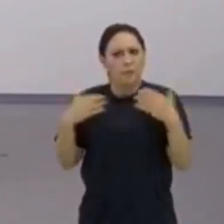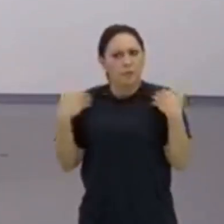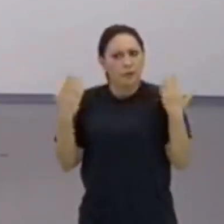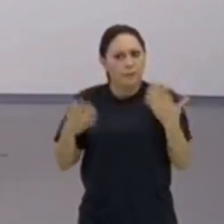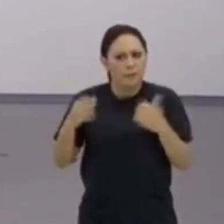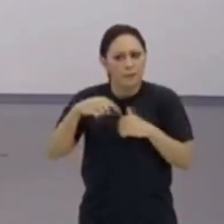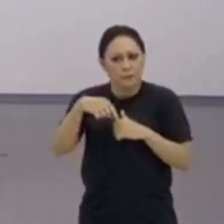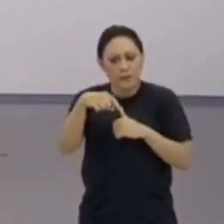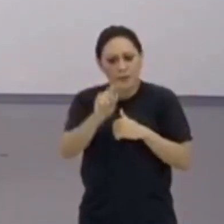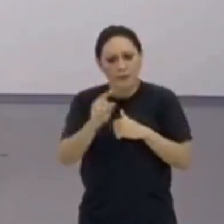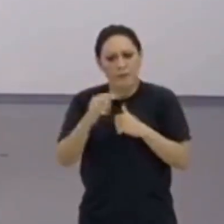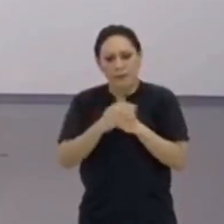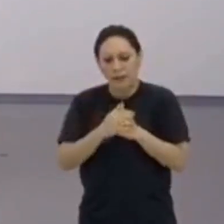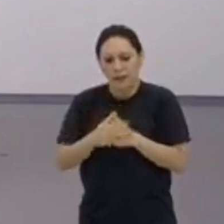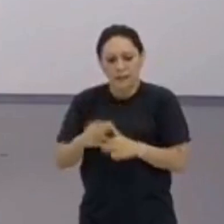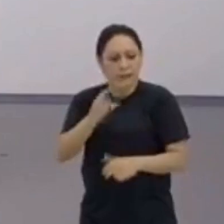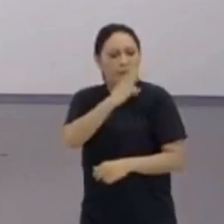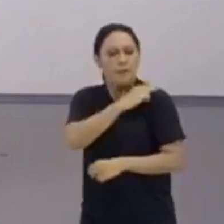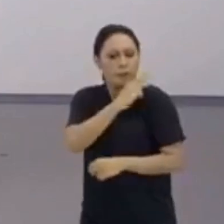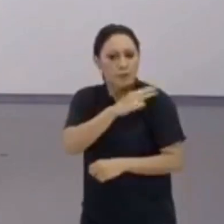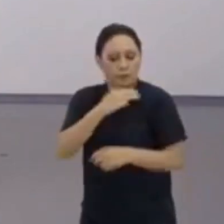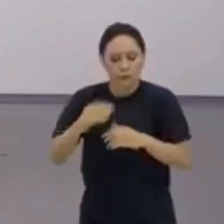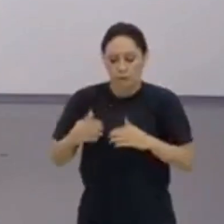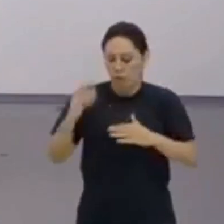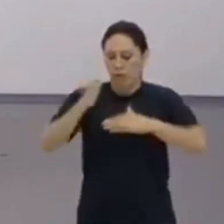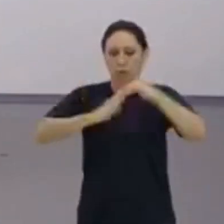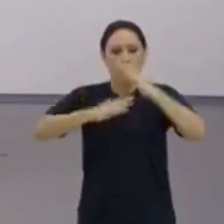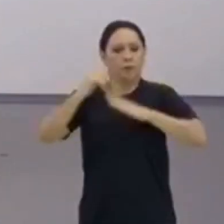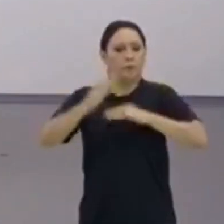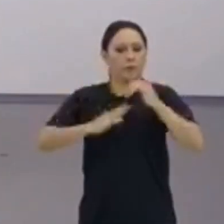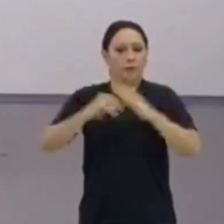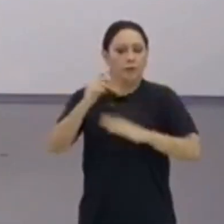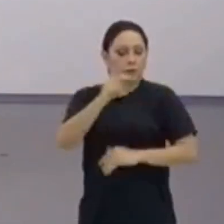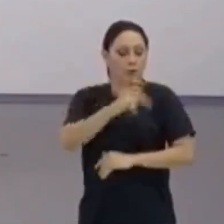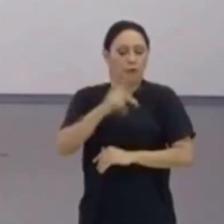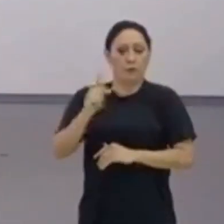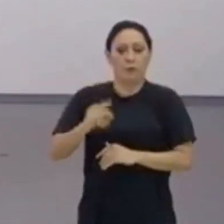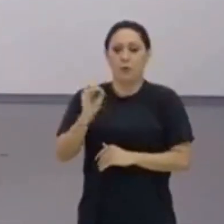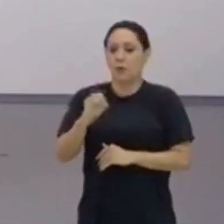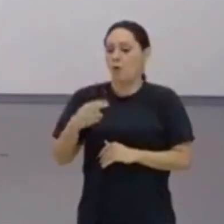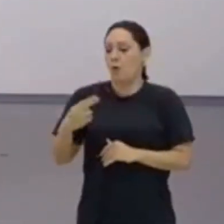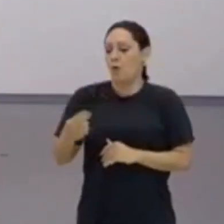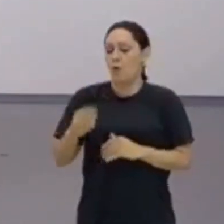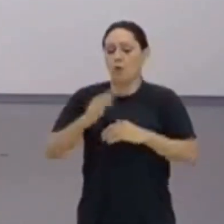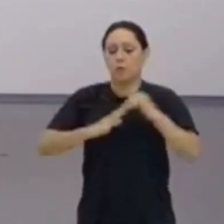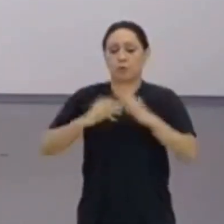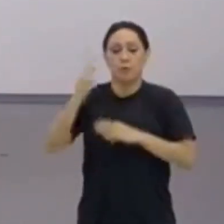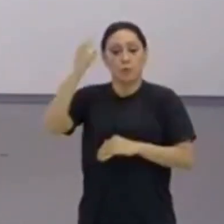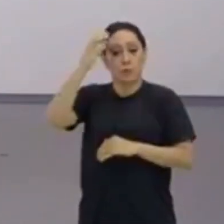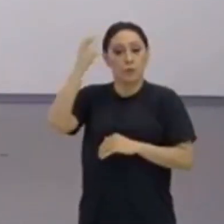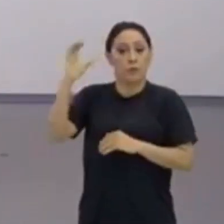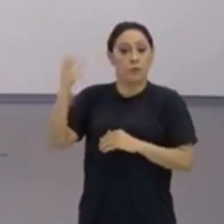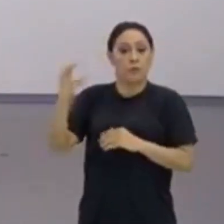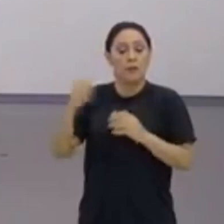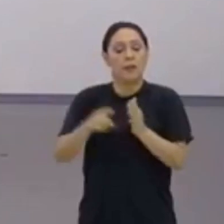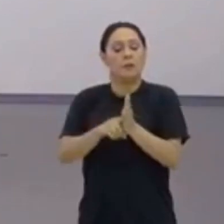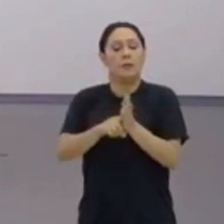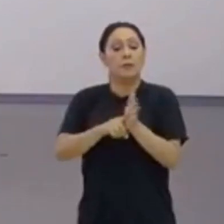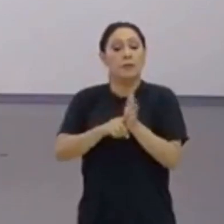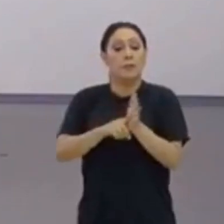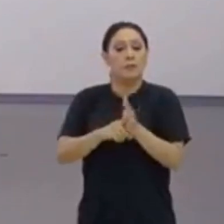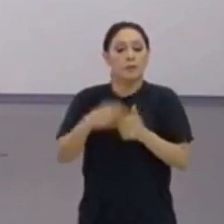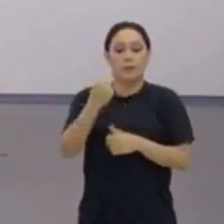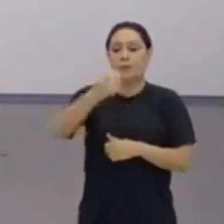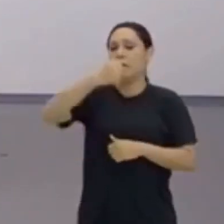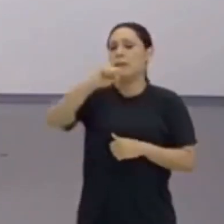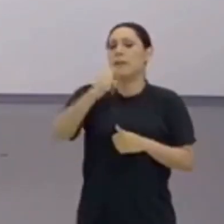vai sair do ensino médio, vai se tornar um grande professor ou um grande cientista, aí você vai defender o seu trabalho lá para